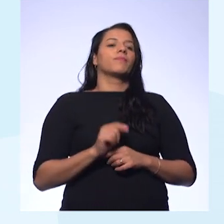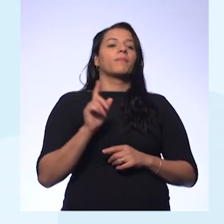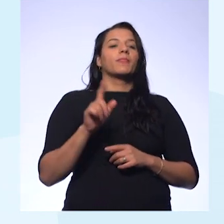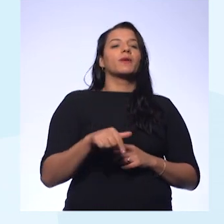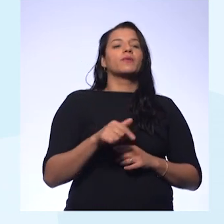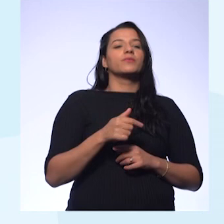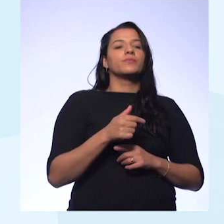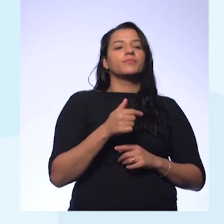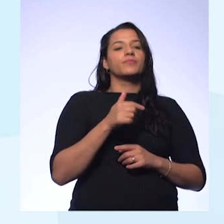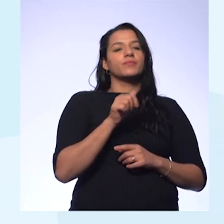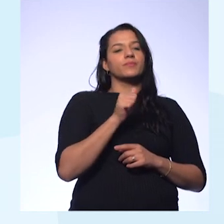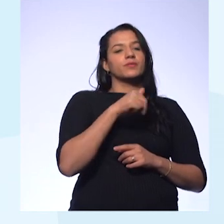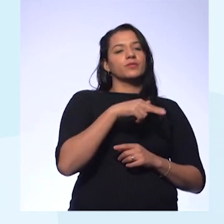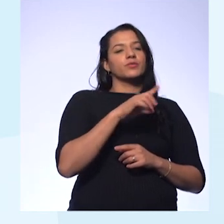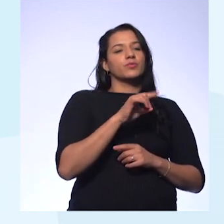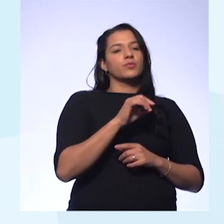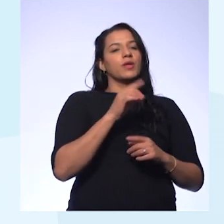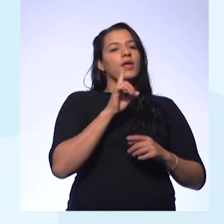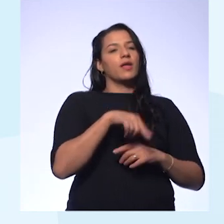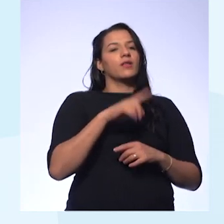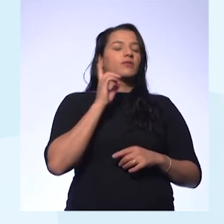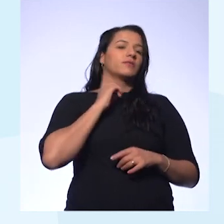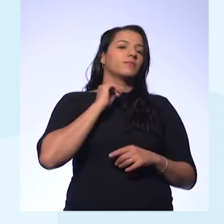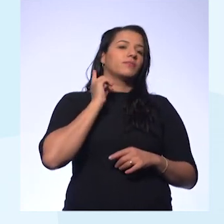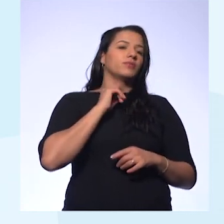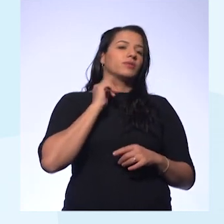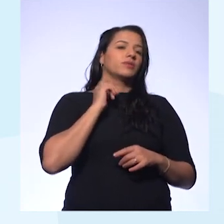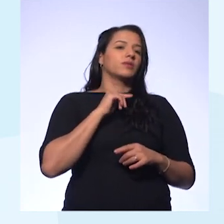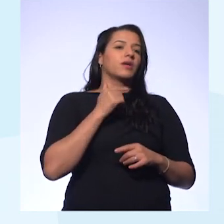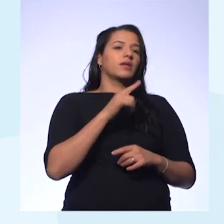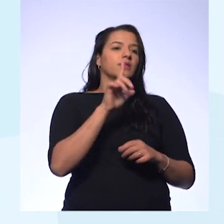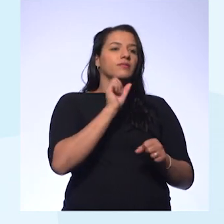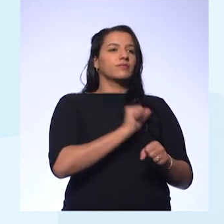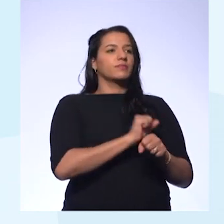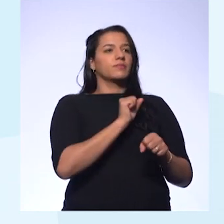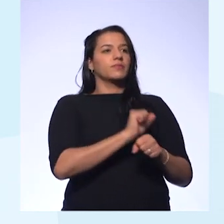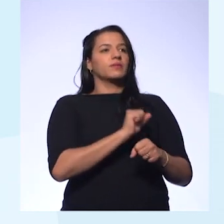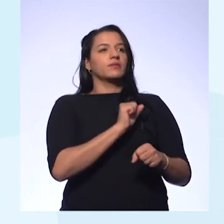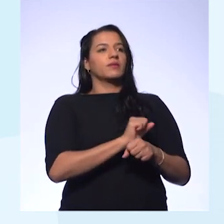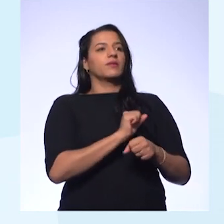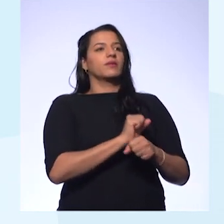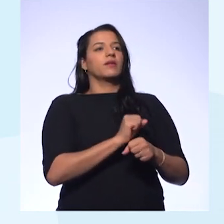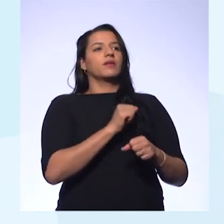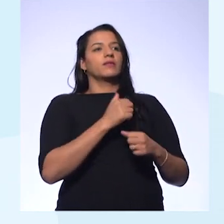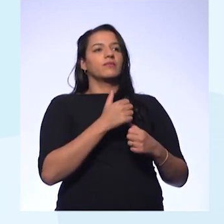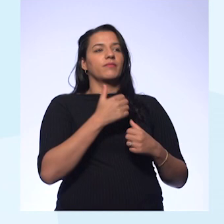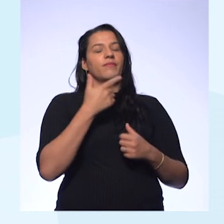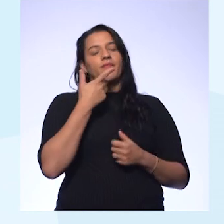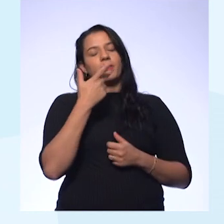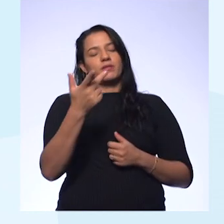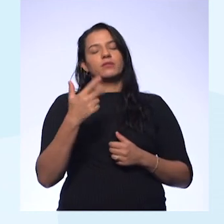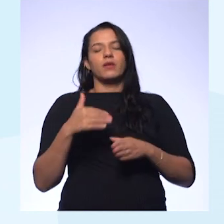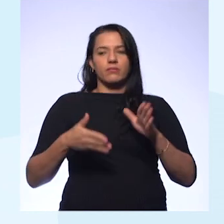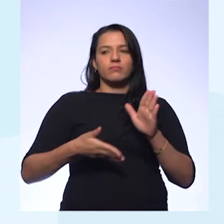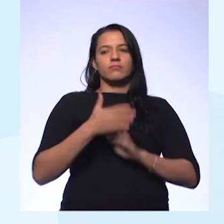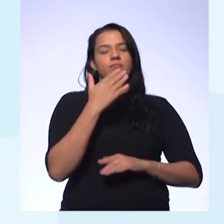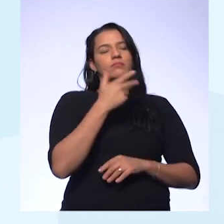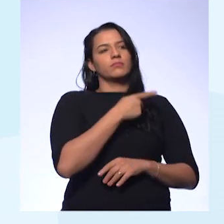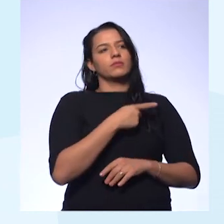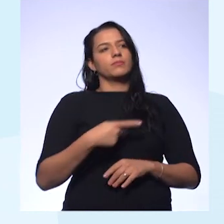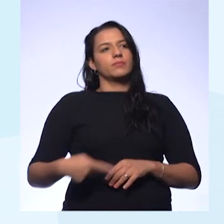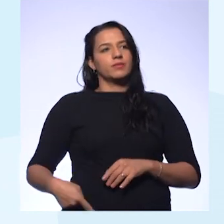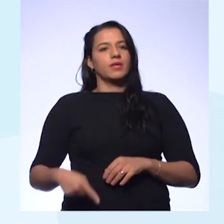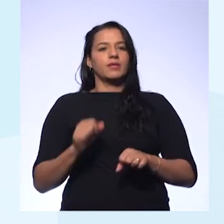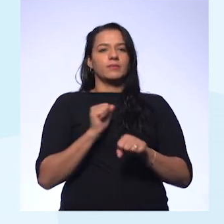das oligarquias mineiras que estava esperando a vez dele de ser indicado a presidente da República na